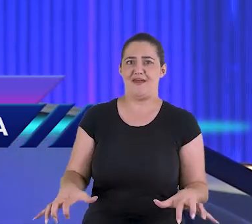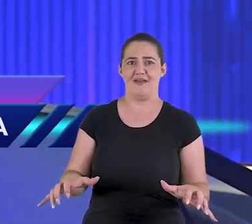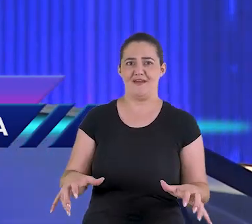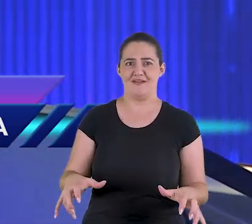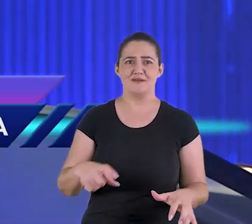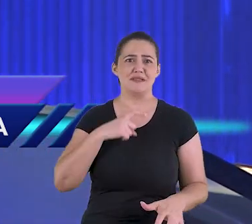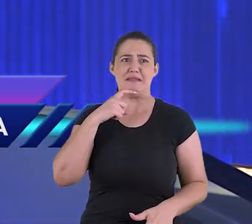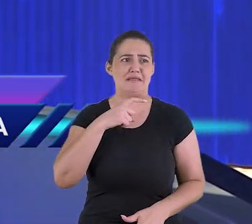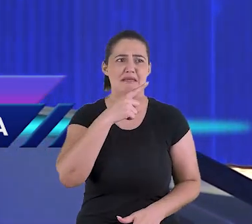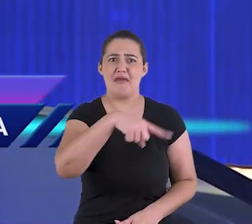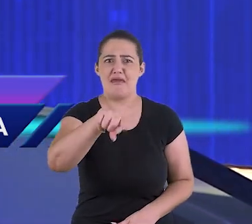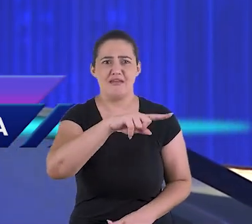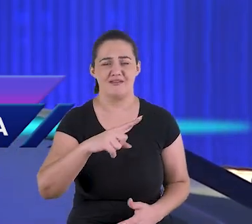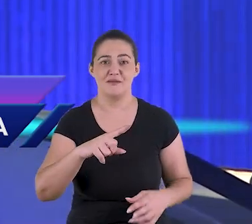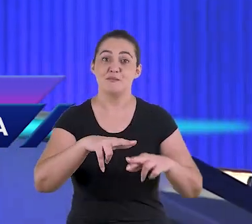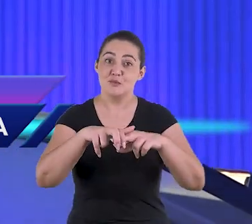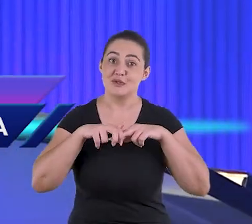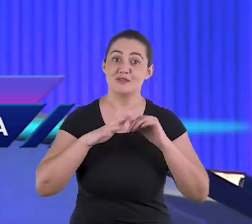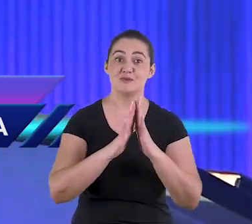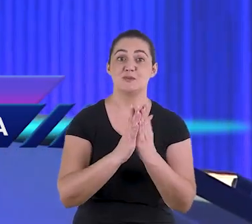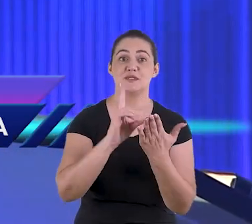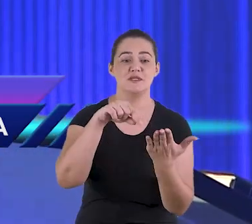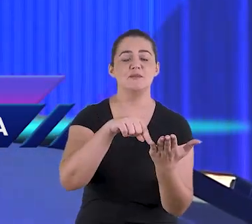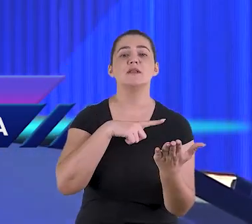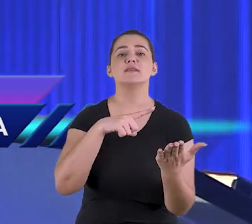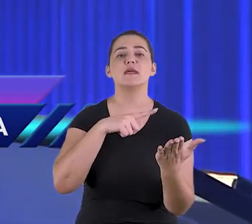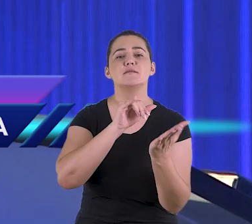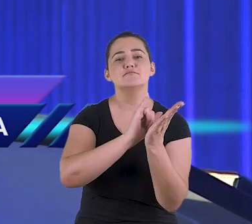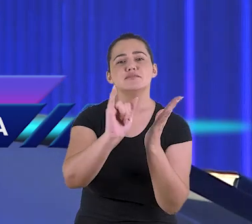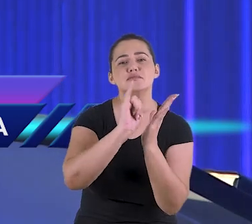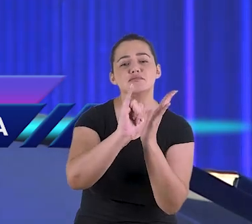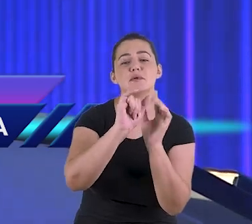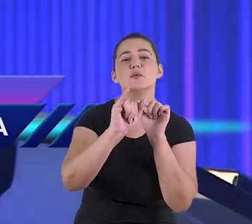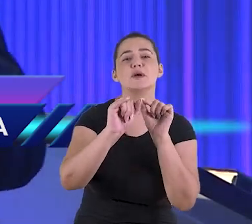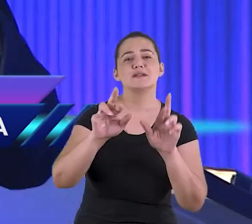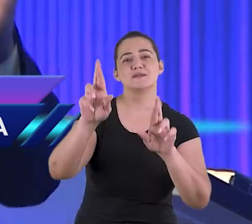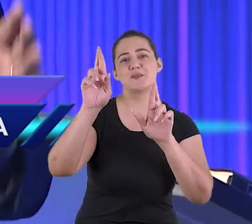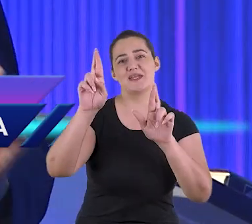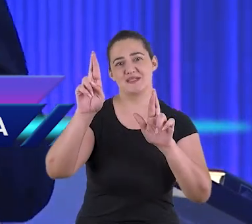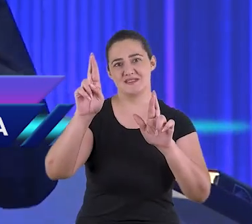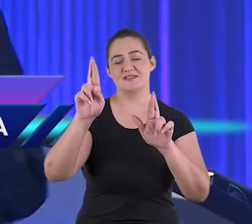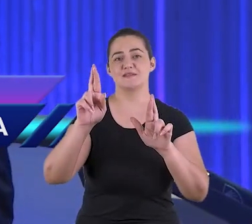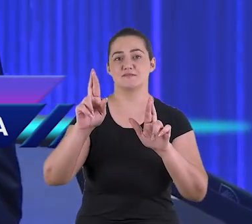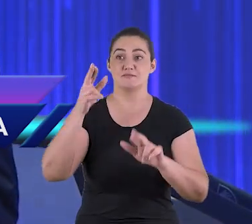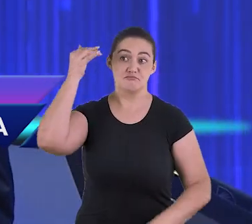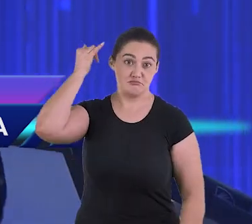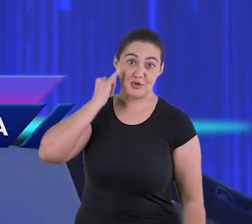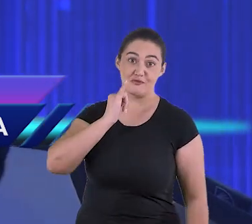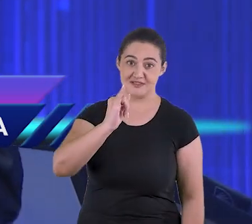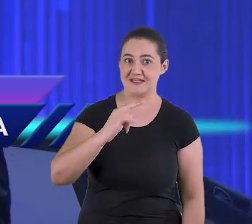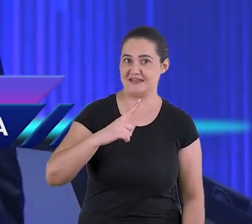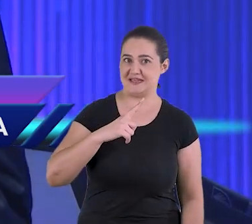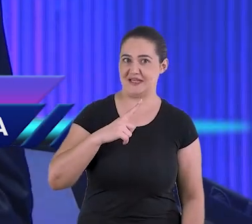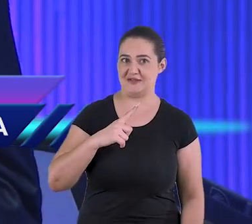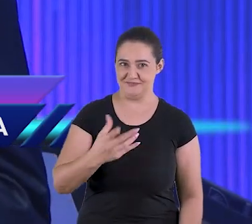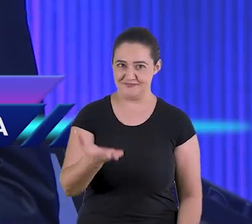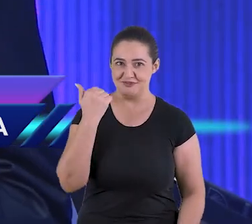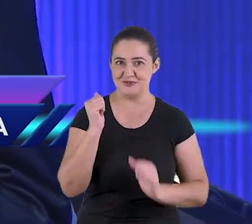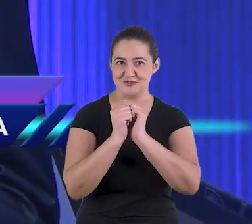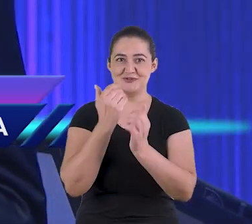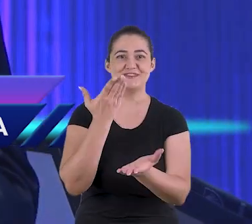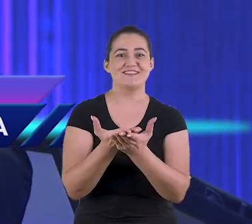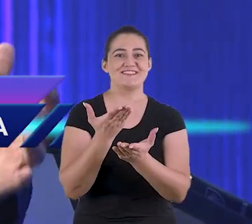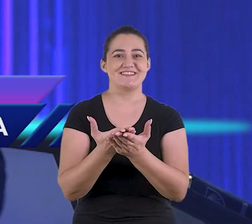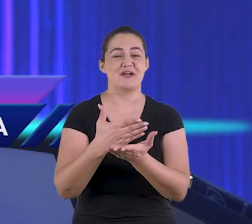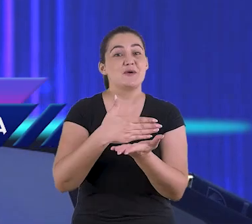isso, na Bíblia, há uma mensagem de esperança. As profecias assim nos assegura. Quer saber um pouquinho mais? Fica